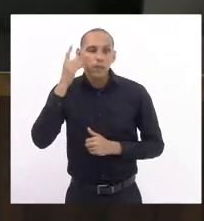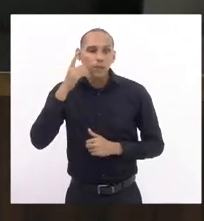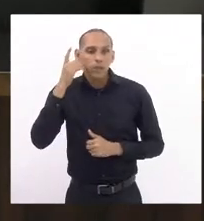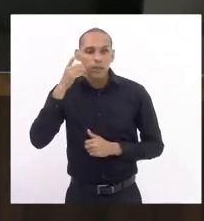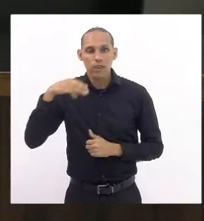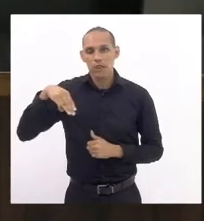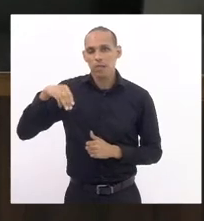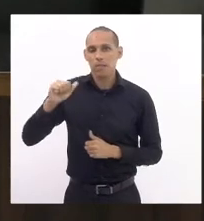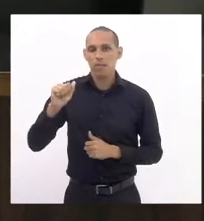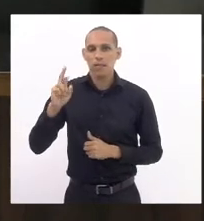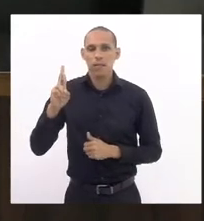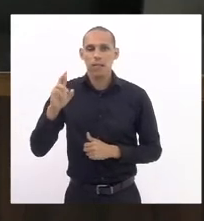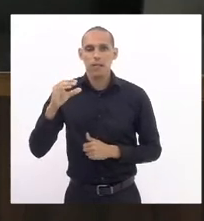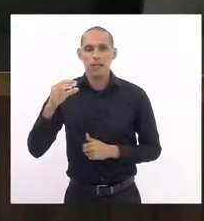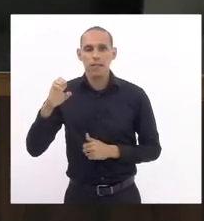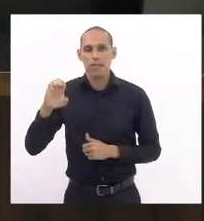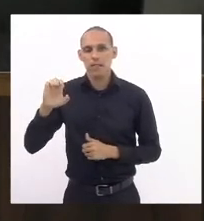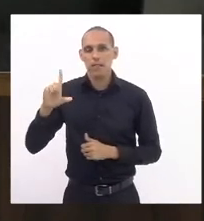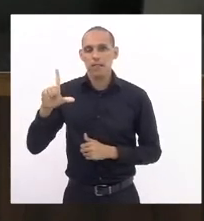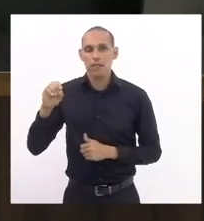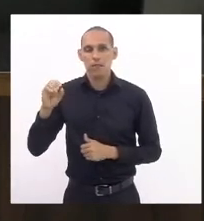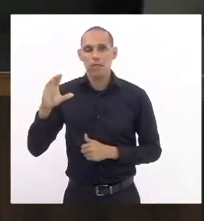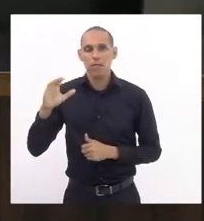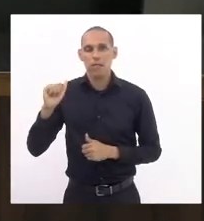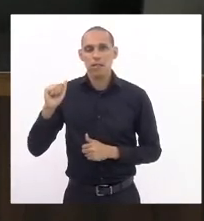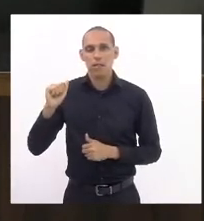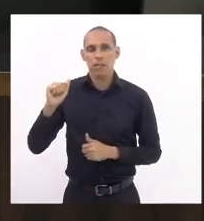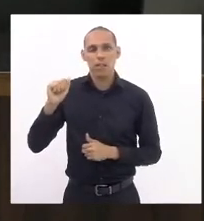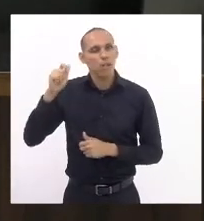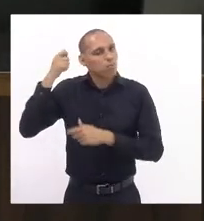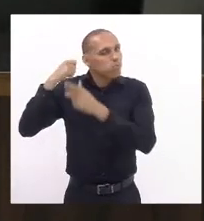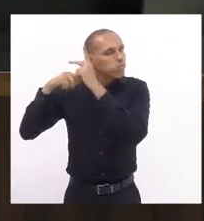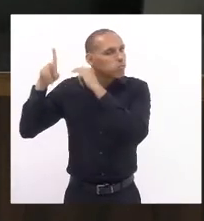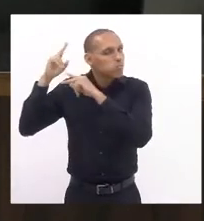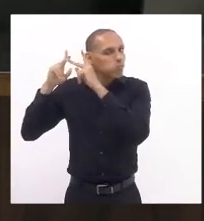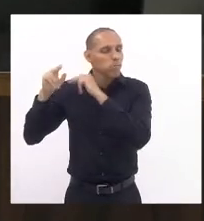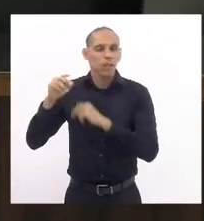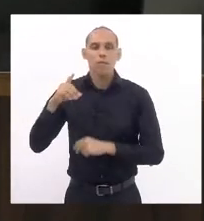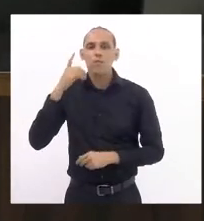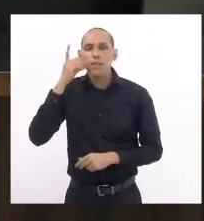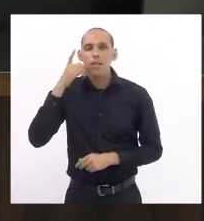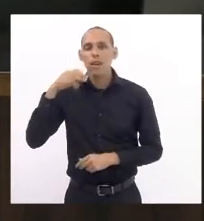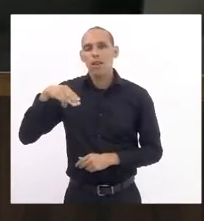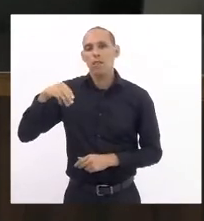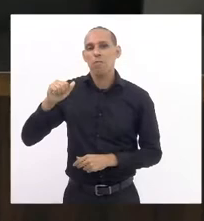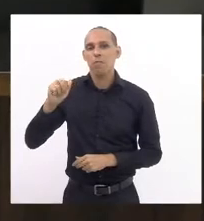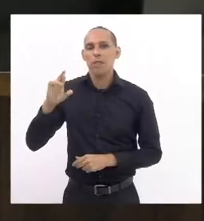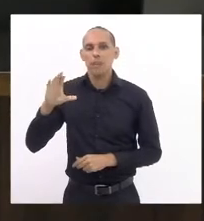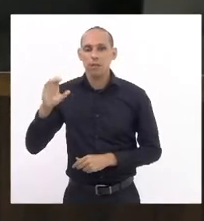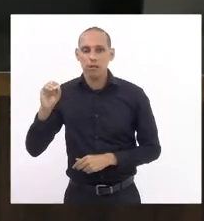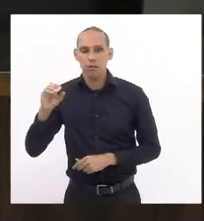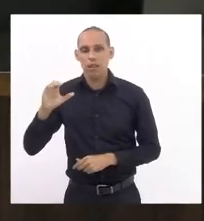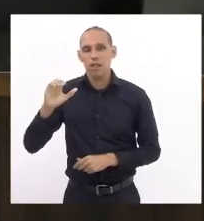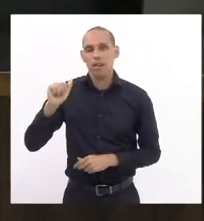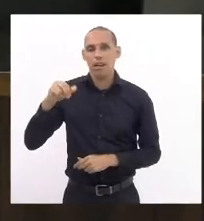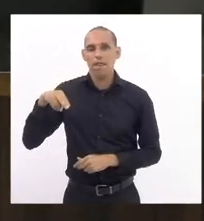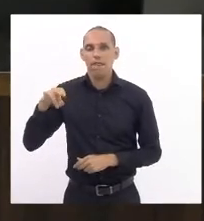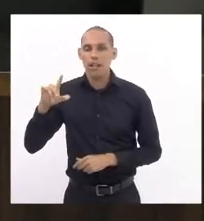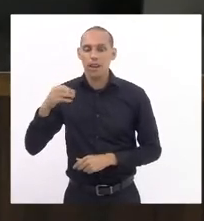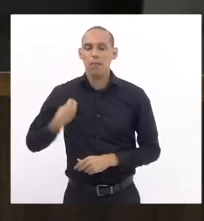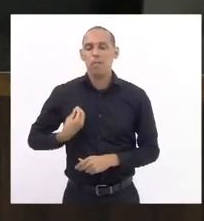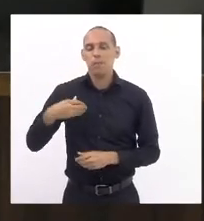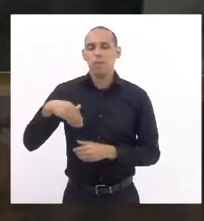deputado Marcelo Cabeleireiro, deputado Marcelo Cabeleireiro, deputado Márcio Canela, presente, vai votar, deputado